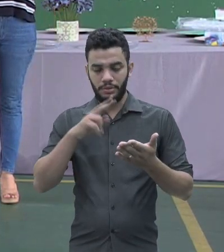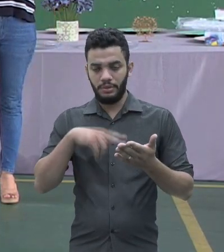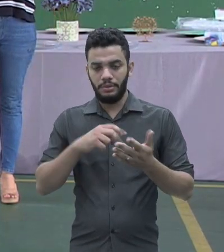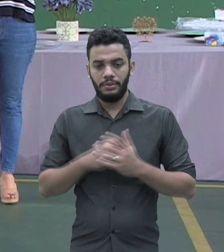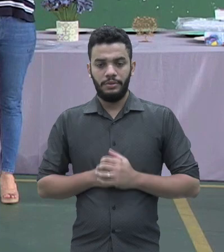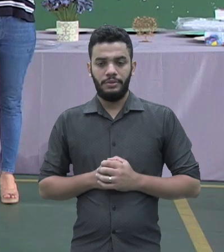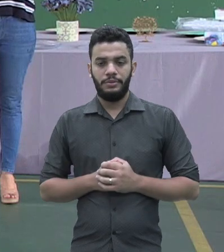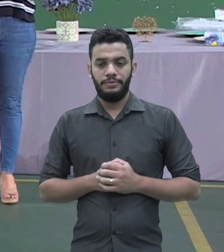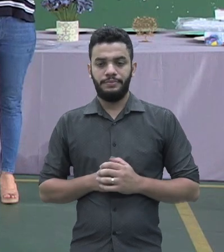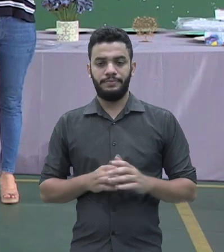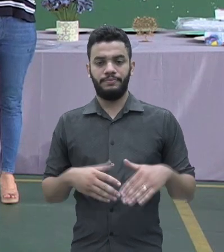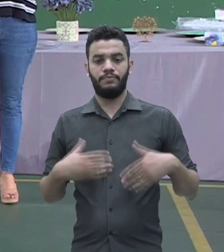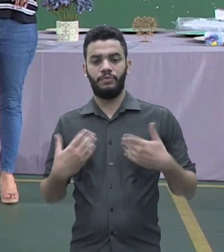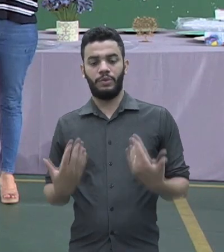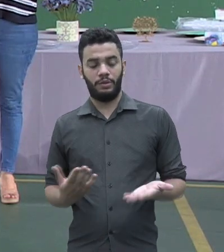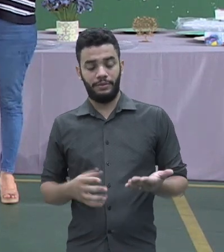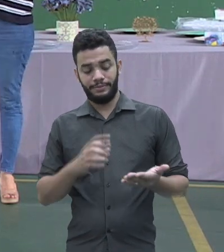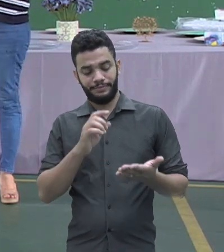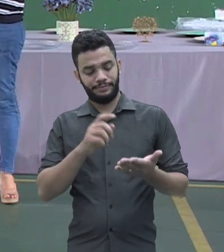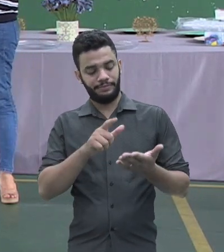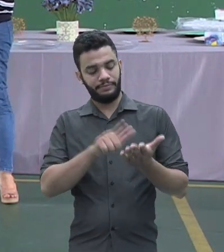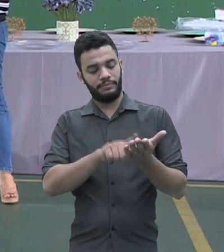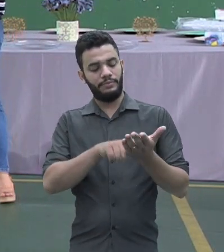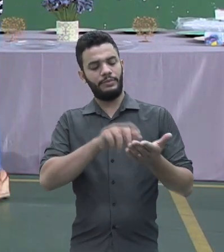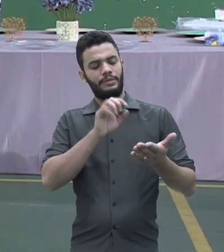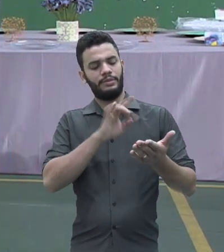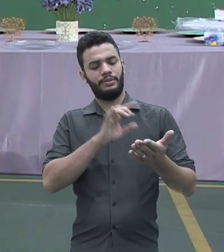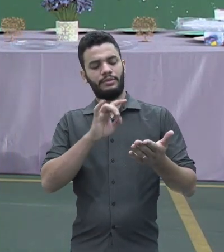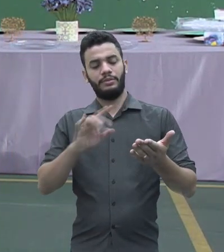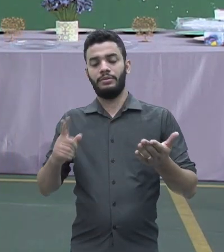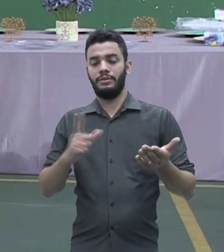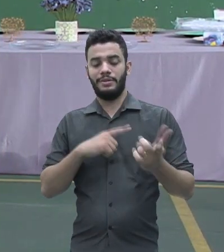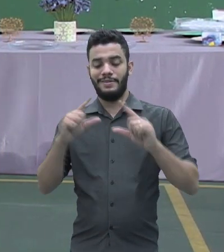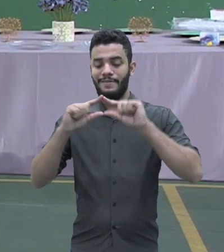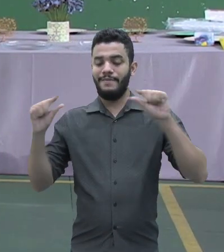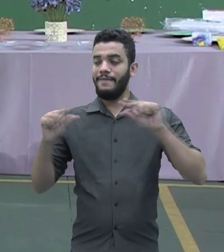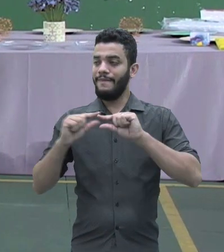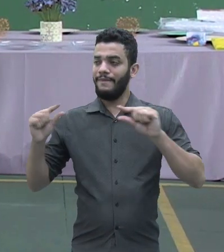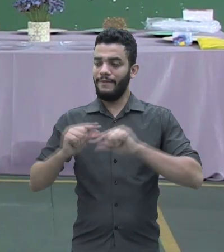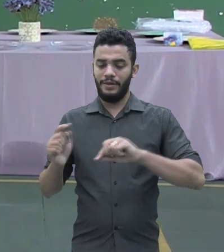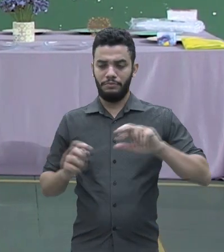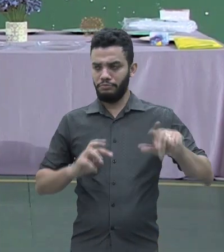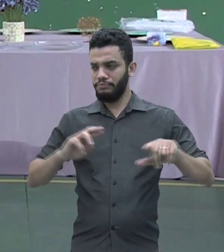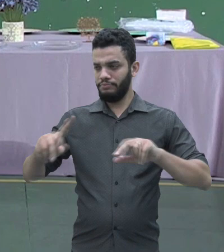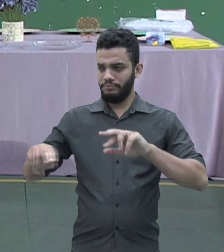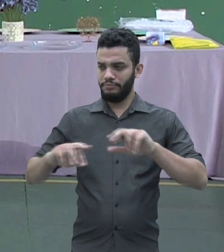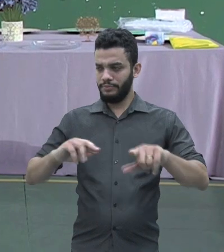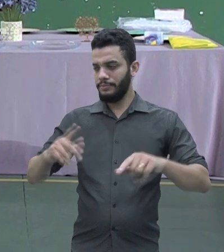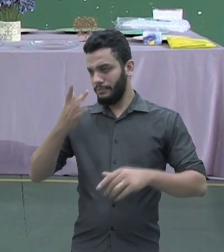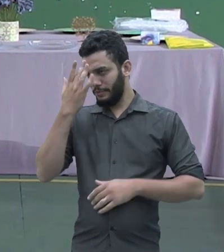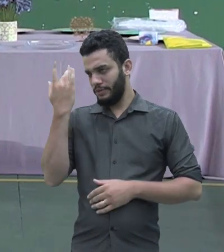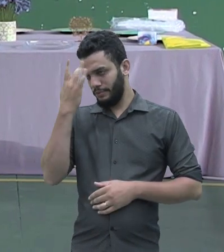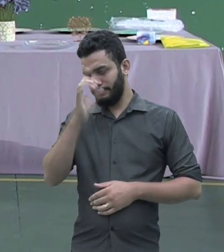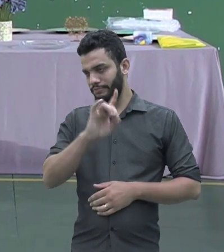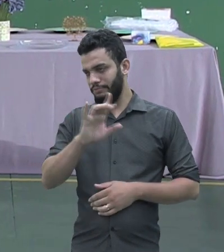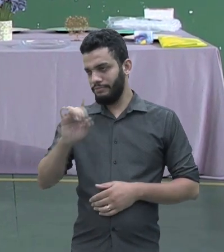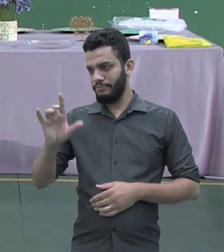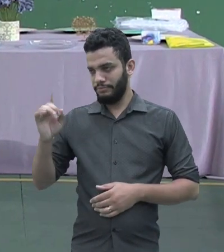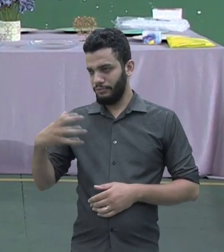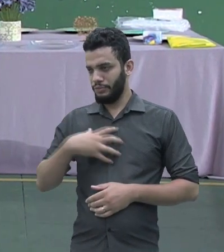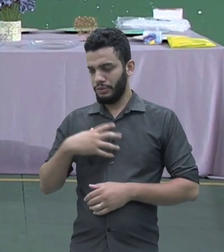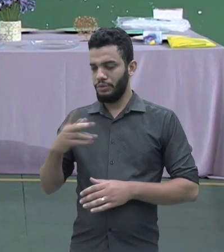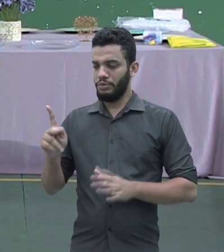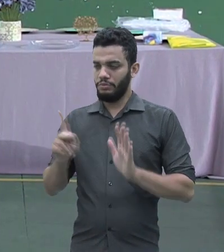Cada cartãozinho desse tem uma frase diferente, um motivo, né, de gratidão.